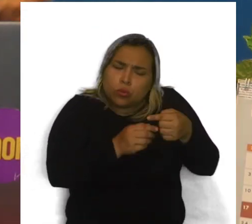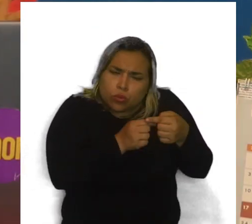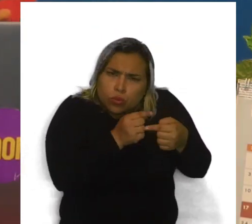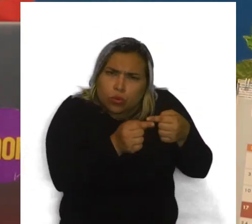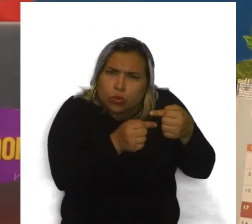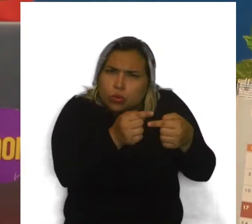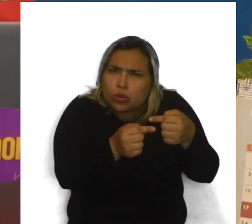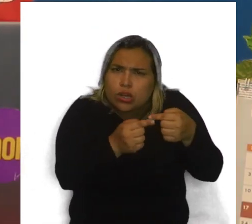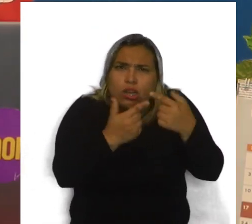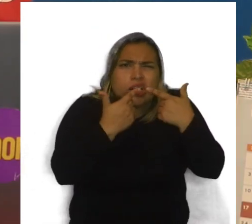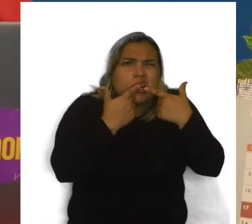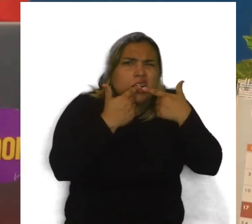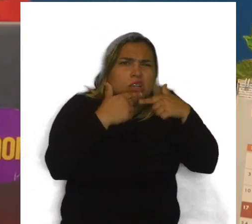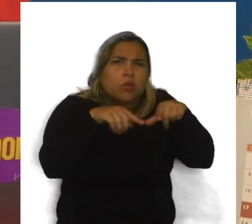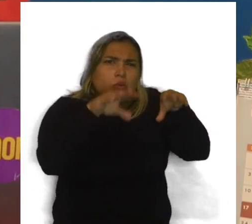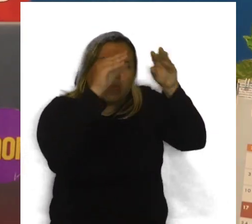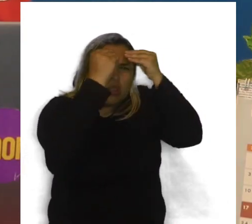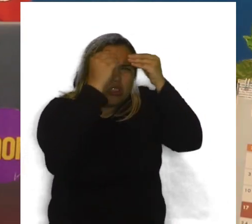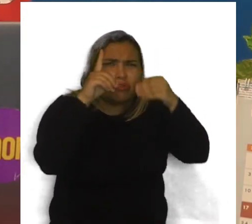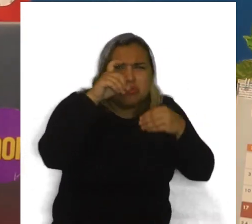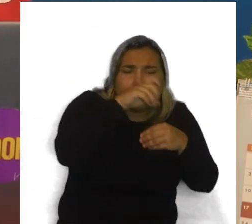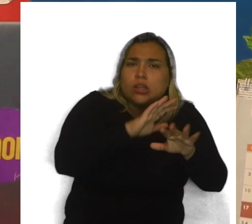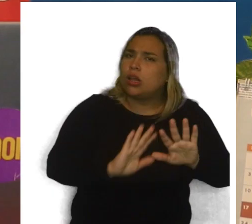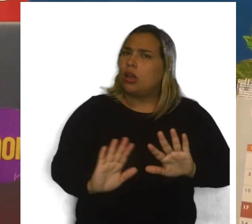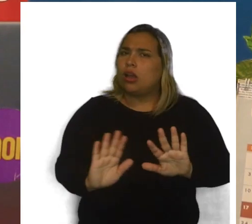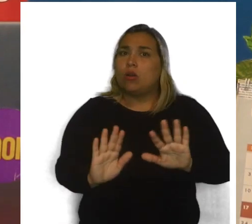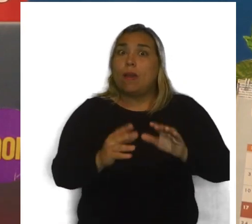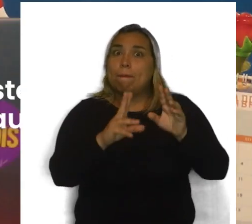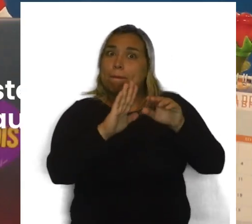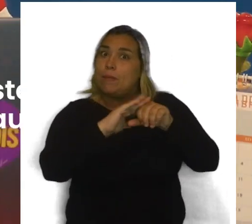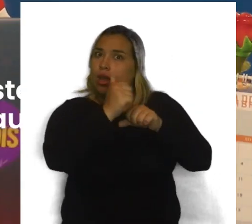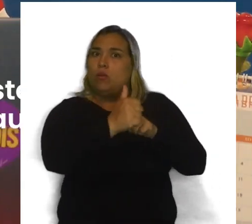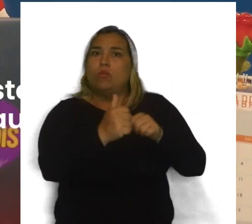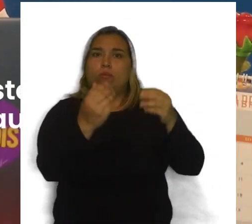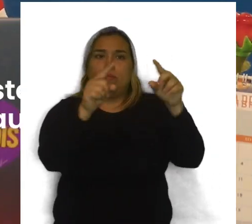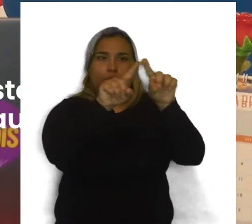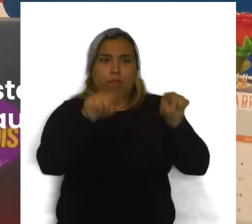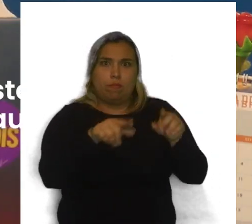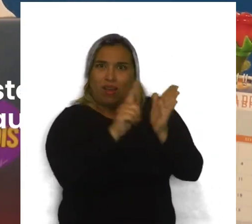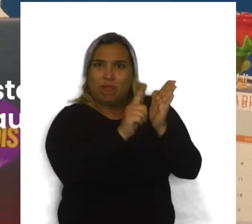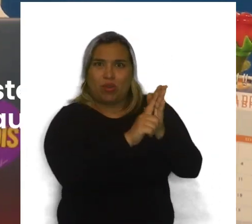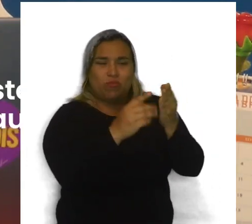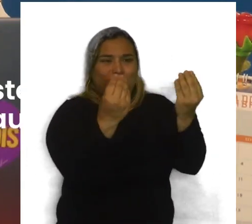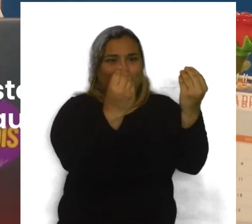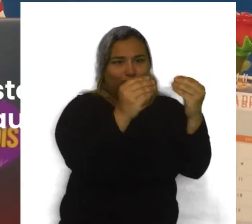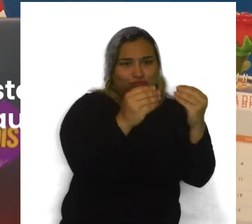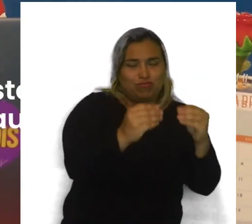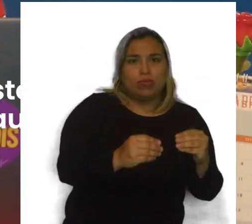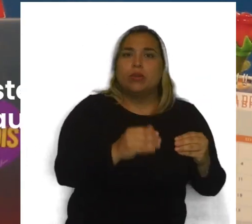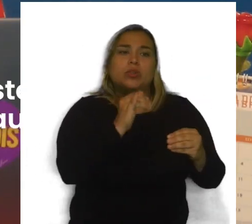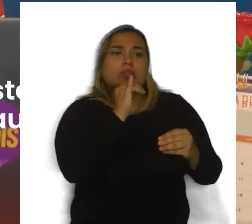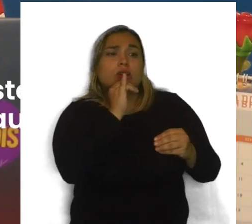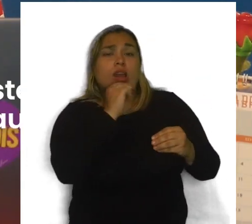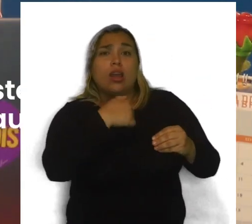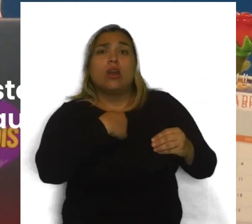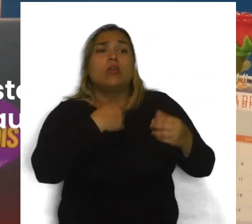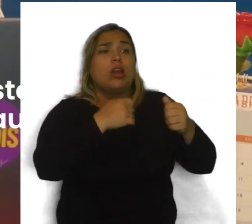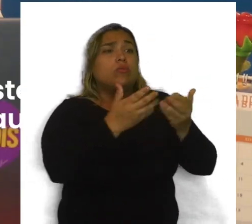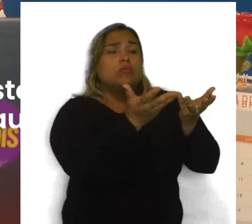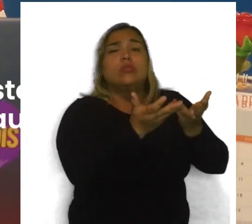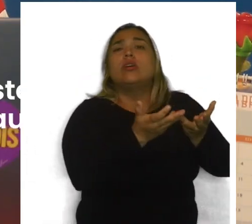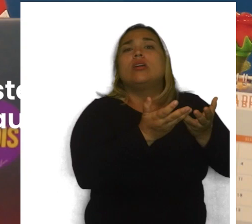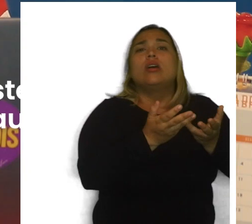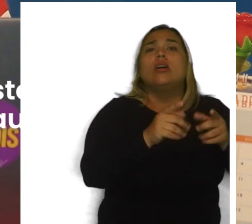use uma linguagem difícil. Ajuda muito se tu fizeres uma lista. Exemplo: Solicito boletins de ocorrência de